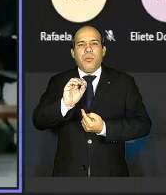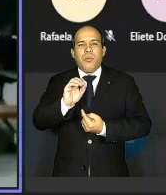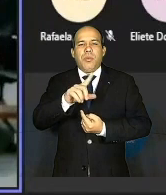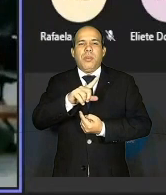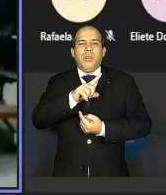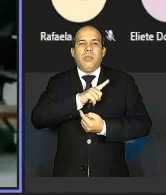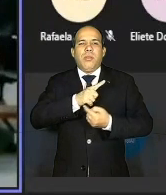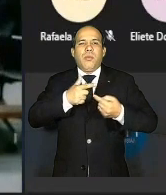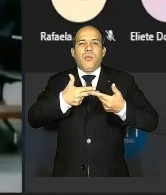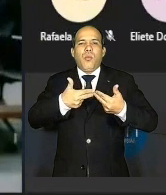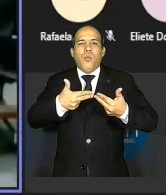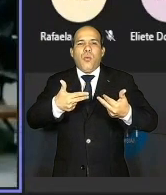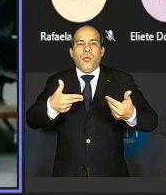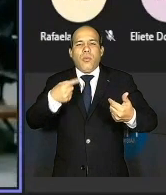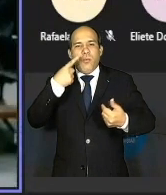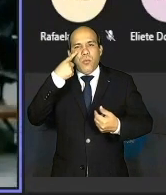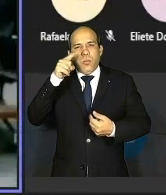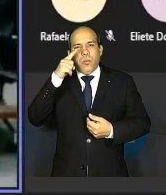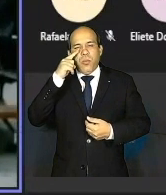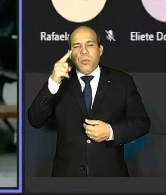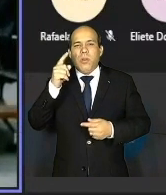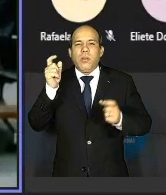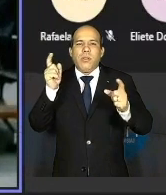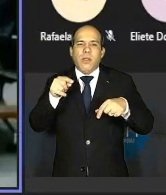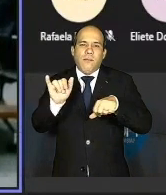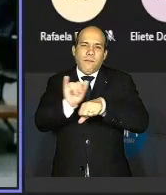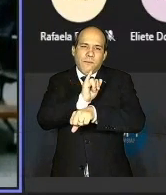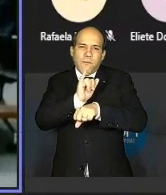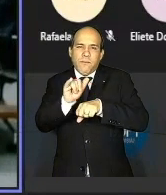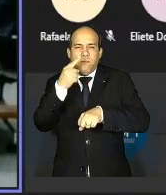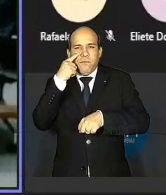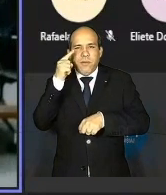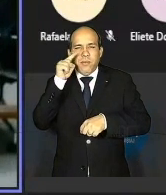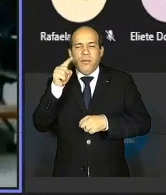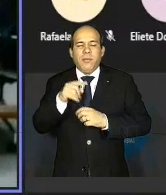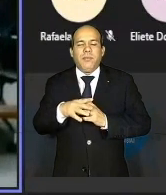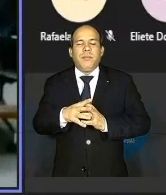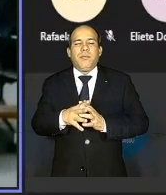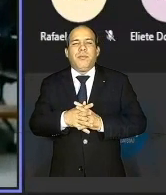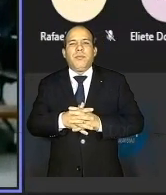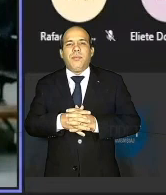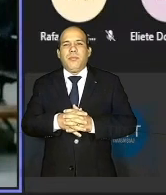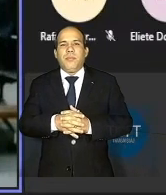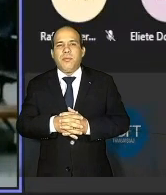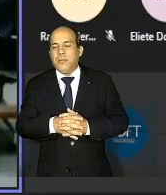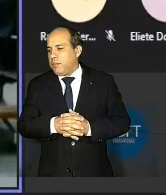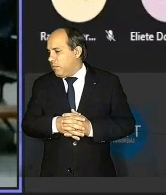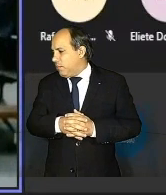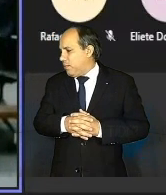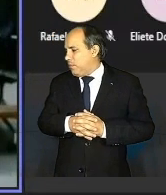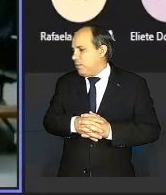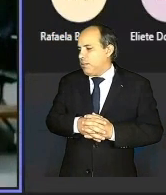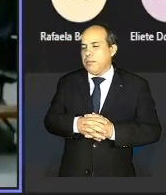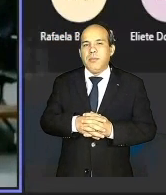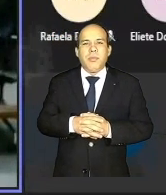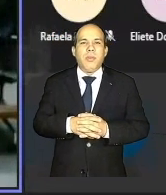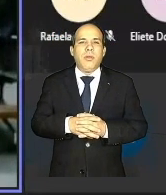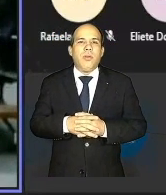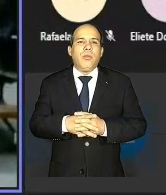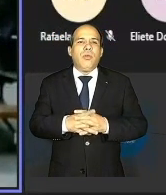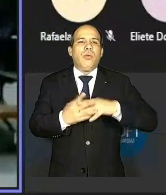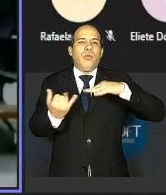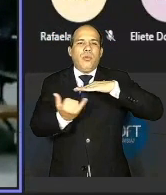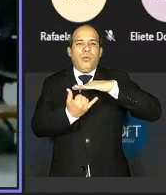uma série infindável de fraude, de possibilidades de fraude, né? E